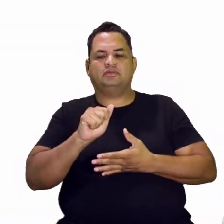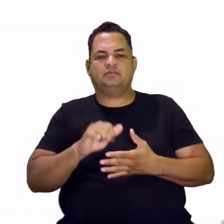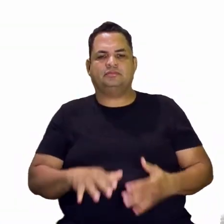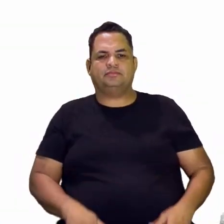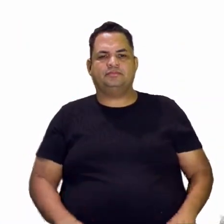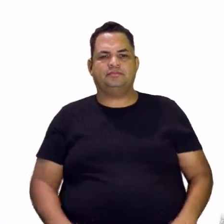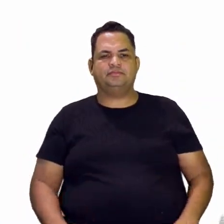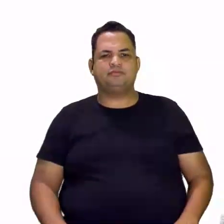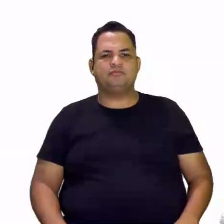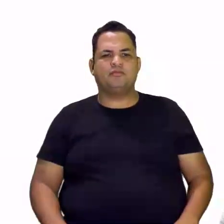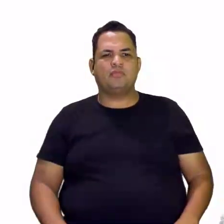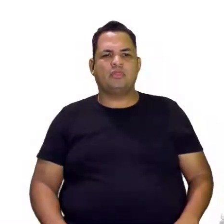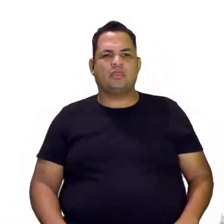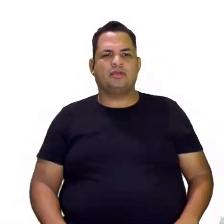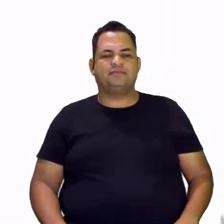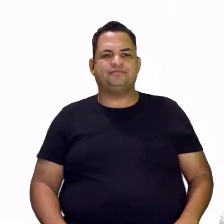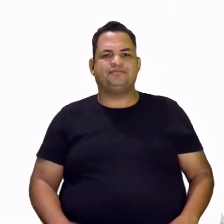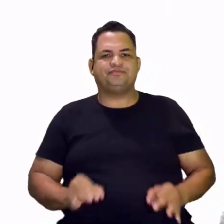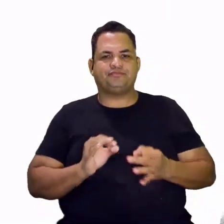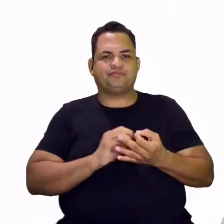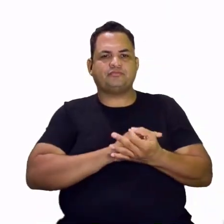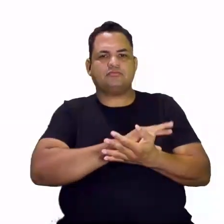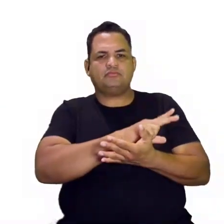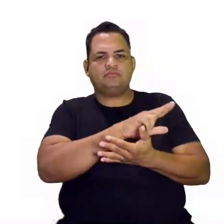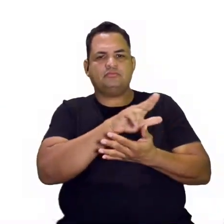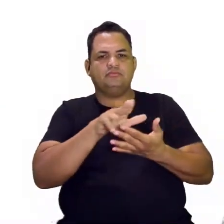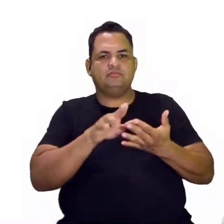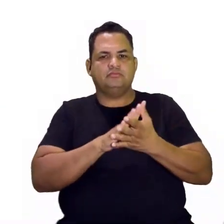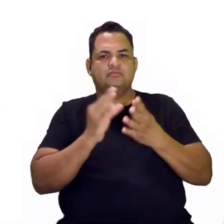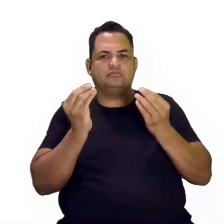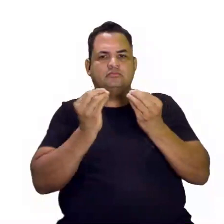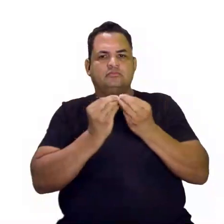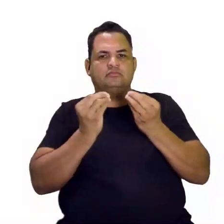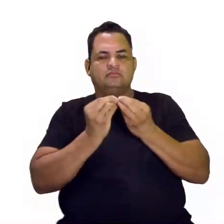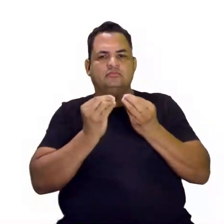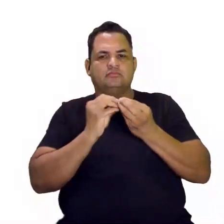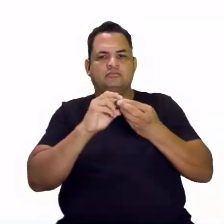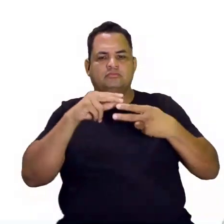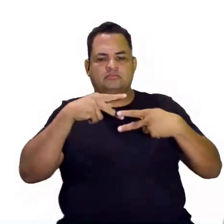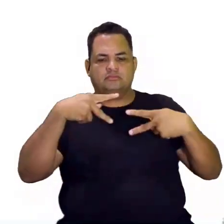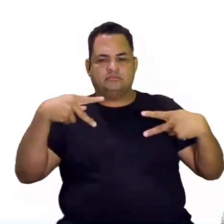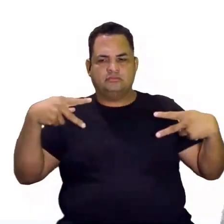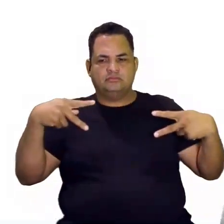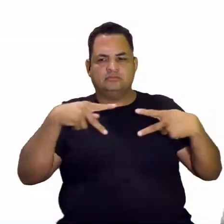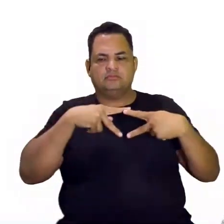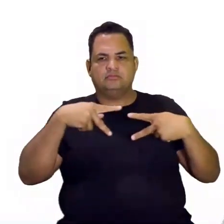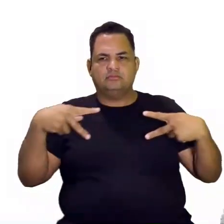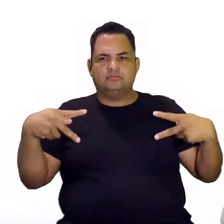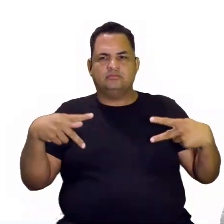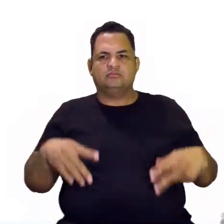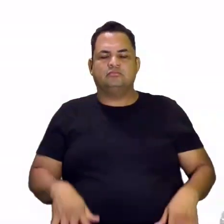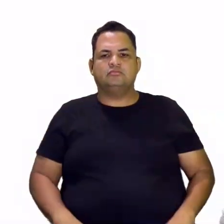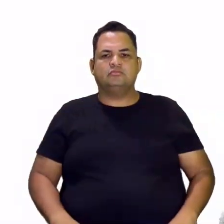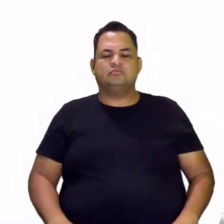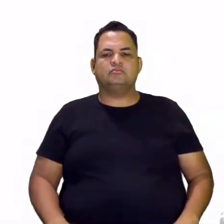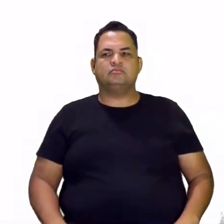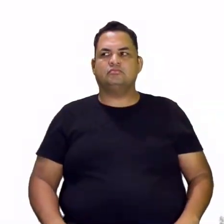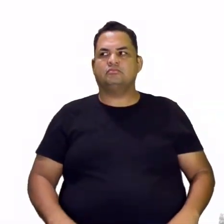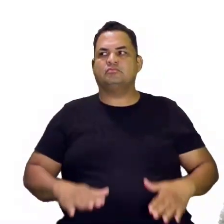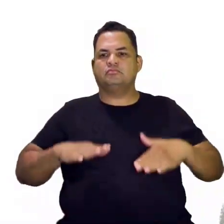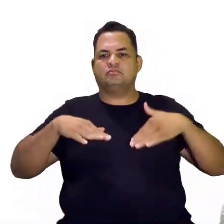lá. É um aglomerado de moléculas proteicas. Lembram que, quando a gente